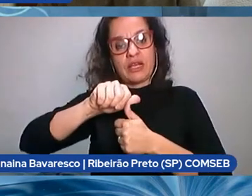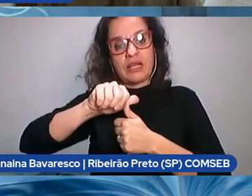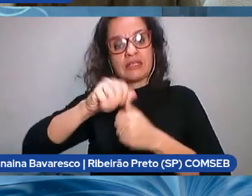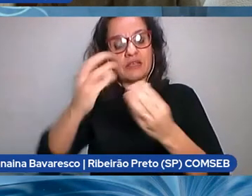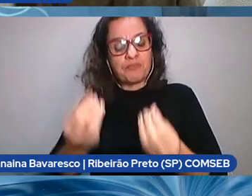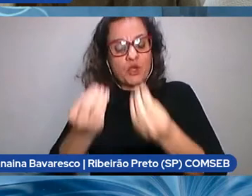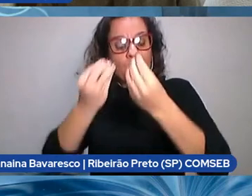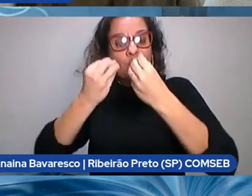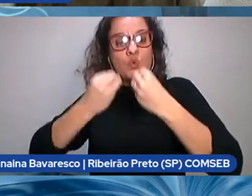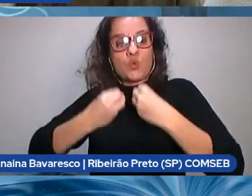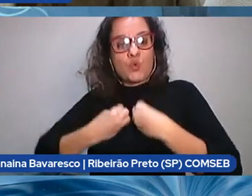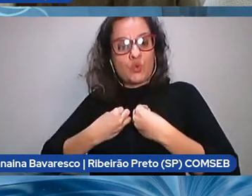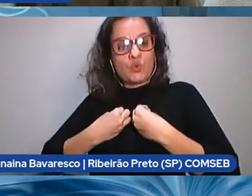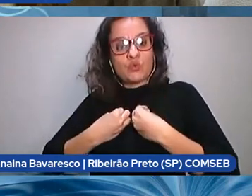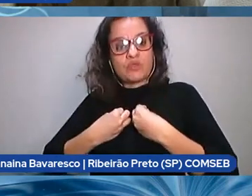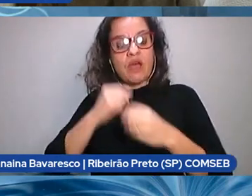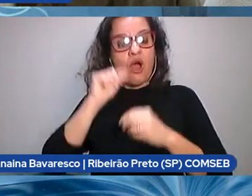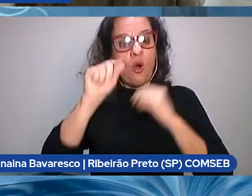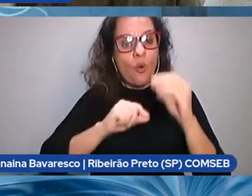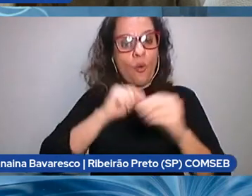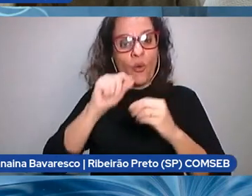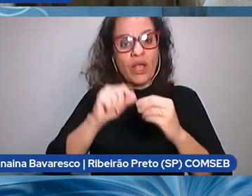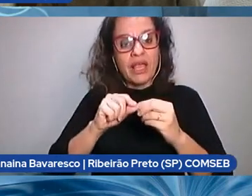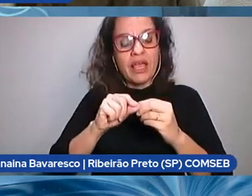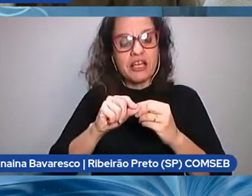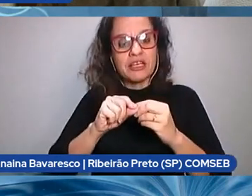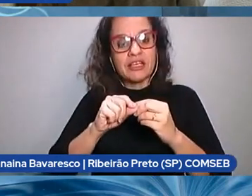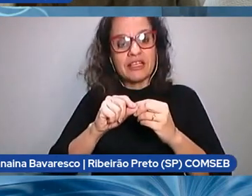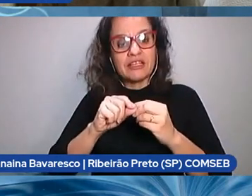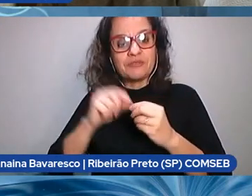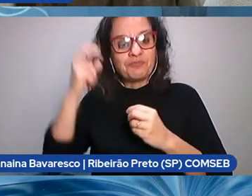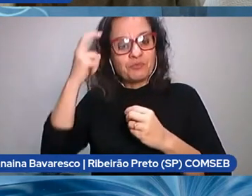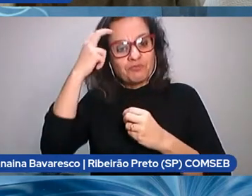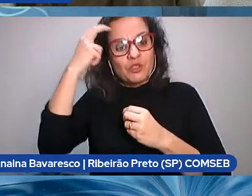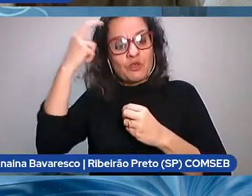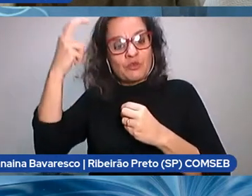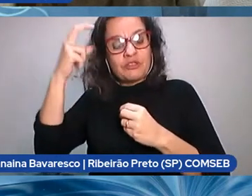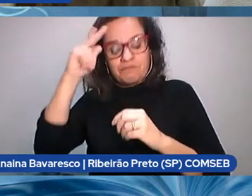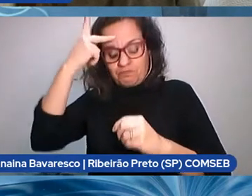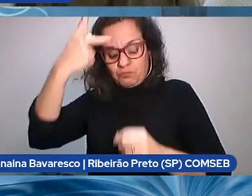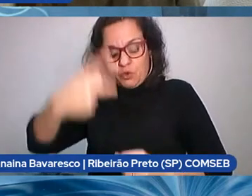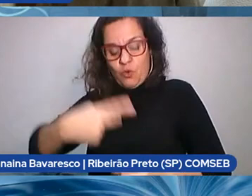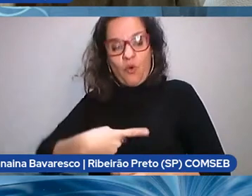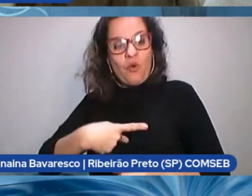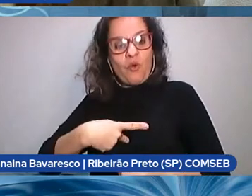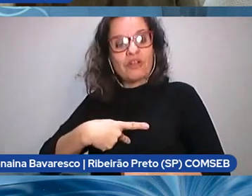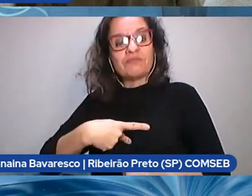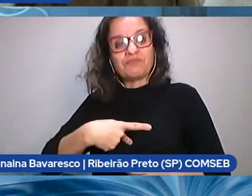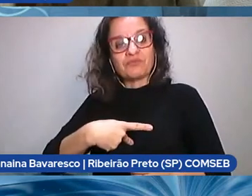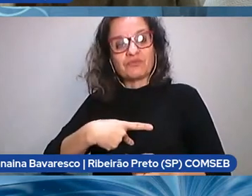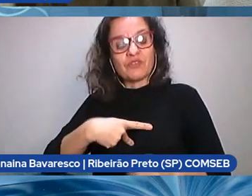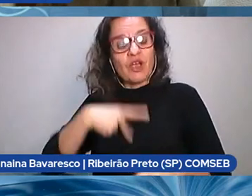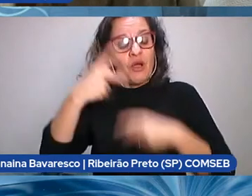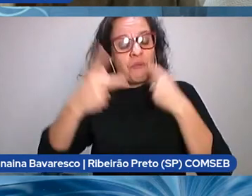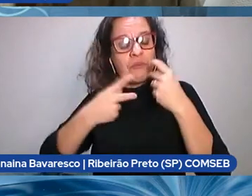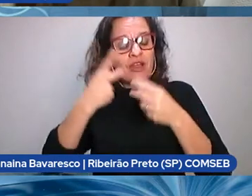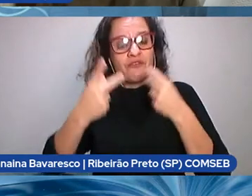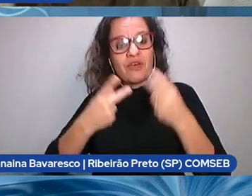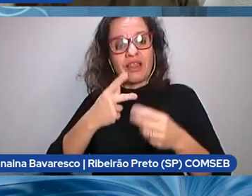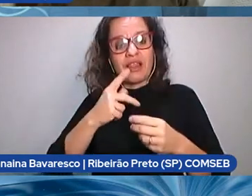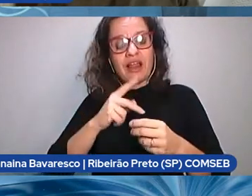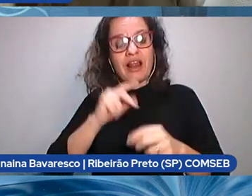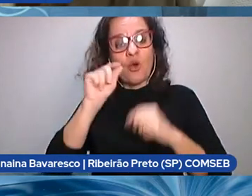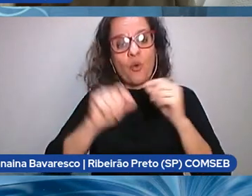atribuído, nos é dado o atributo que nos humaniza. Ou seja, a nos dizer que parece que